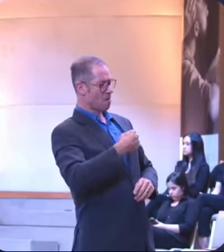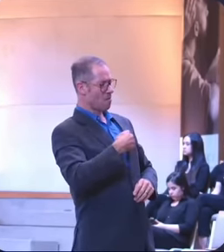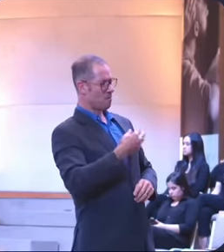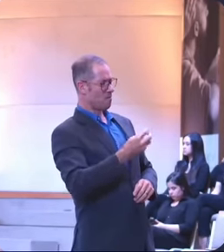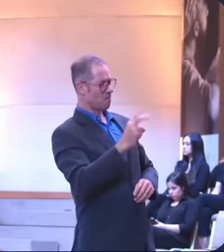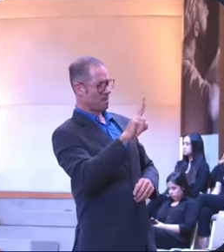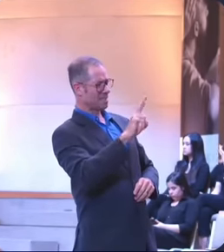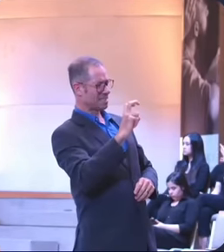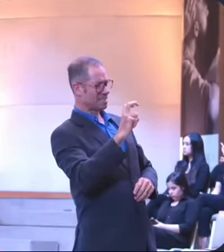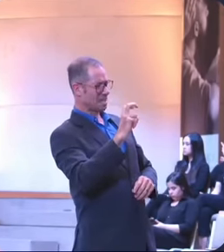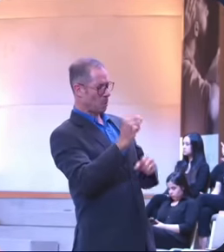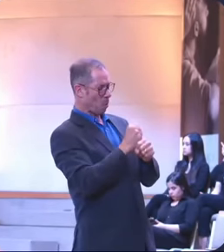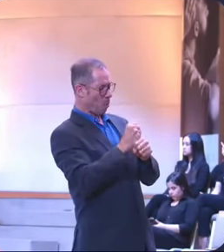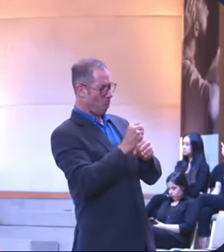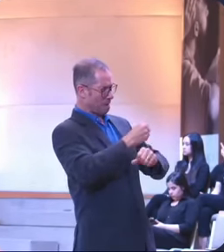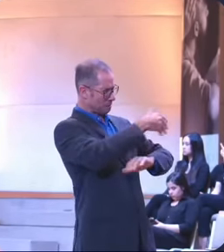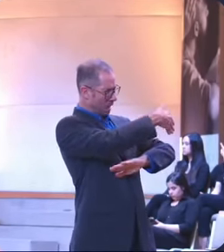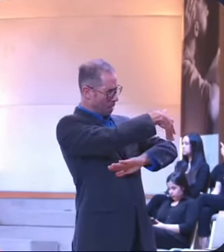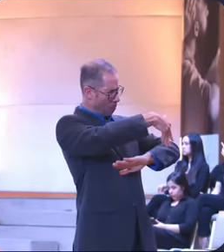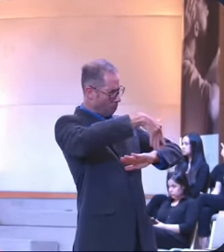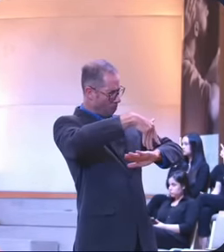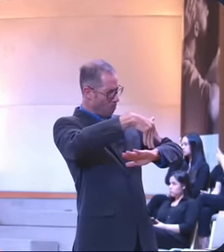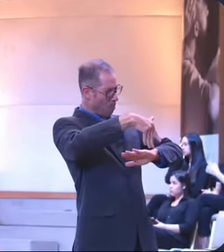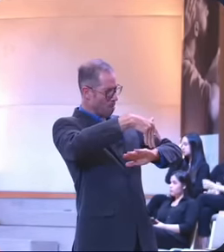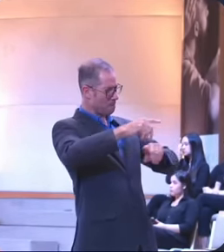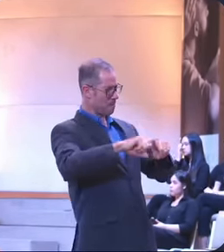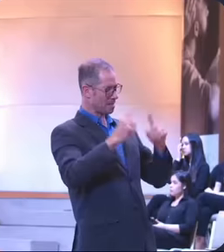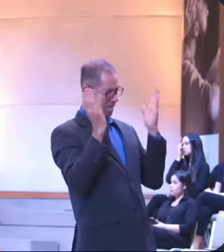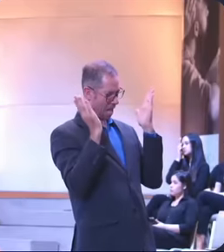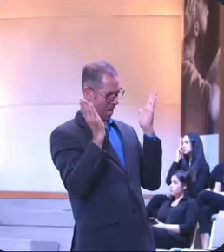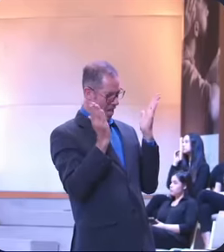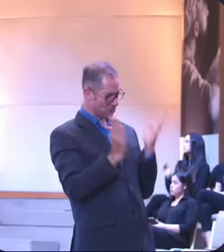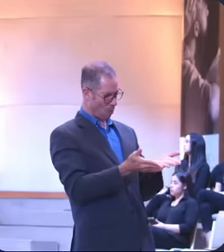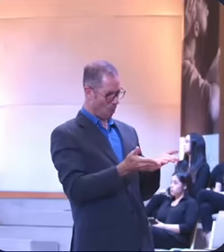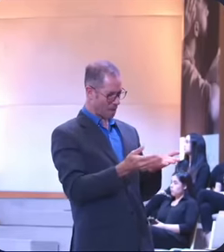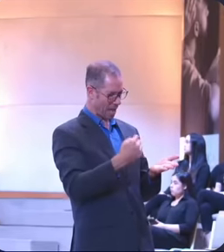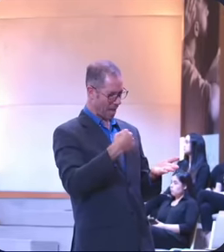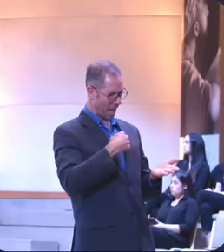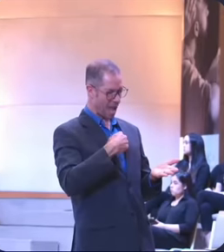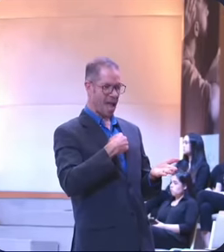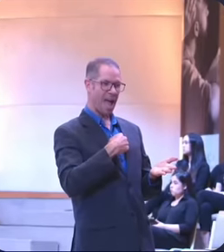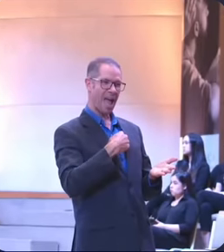25 anos nas ruas, mas agora eu sou